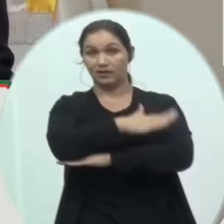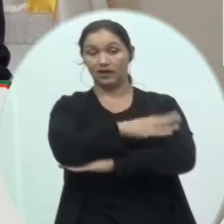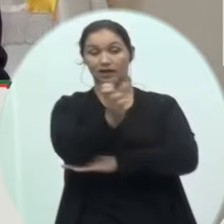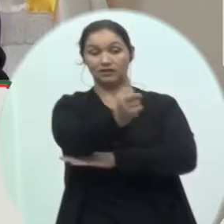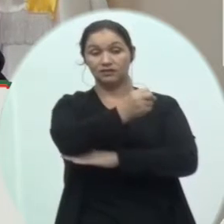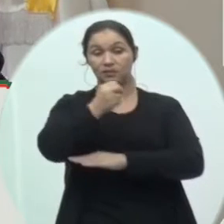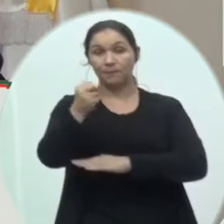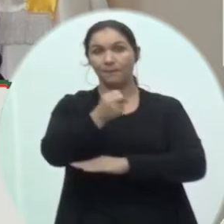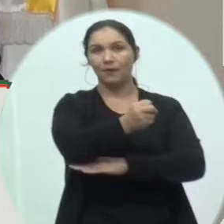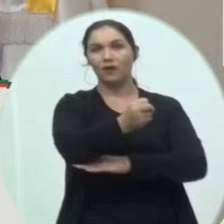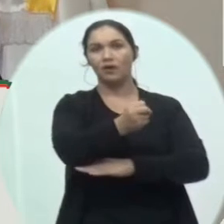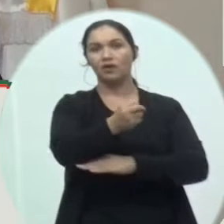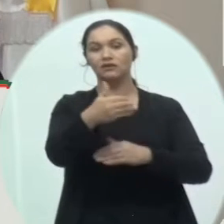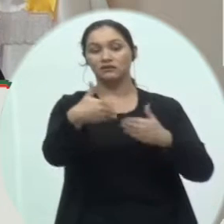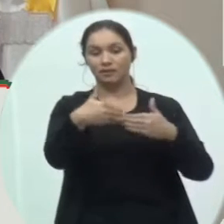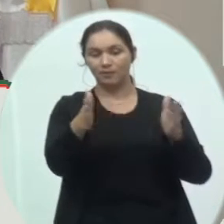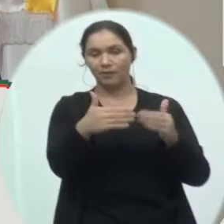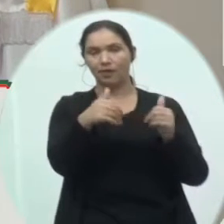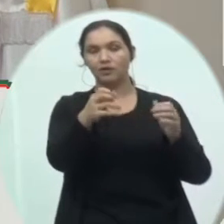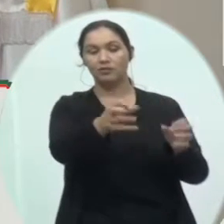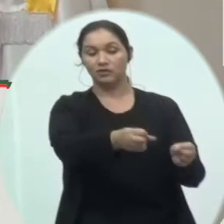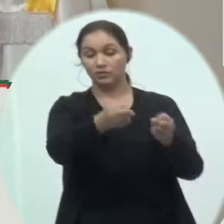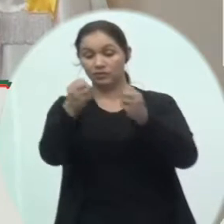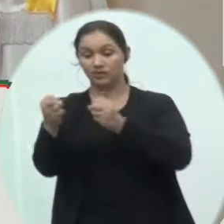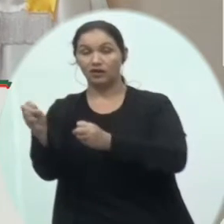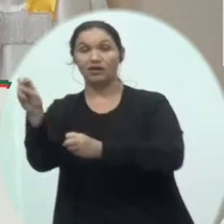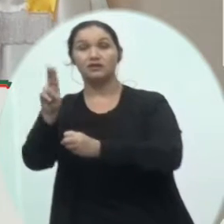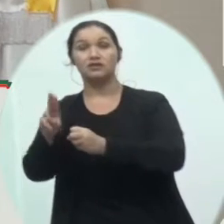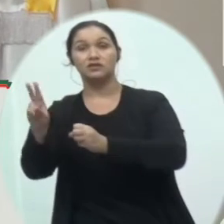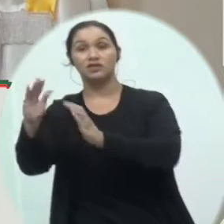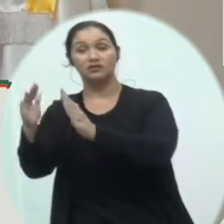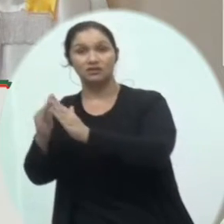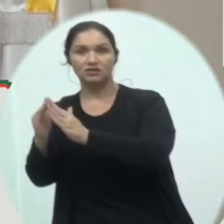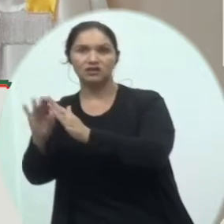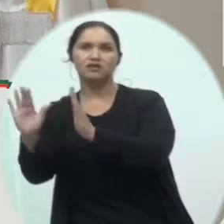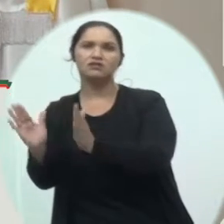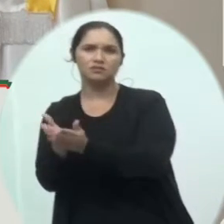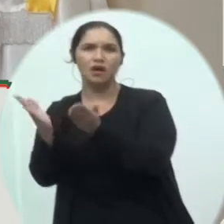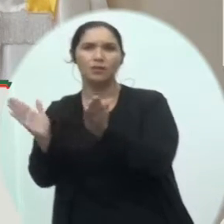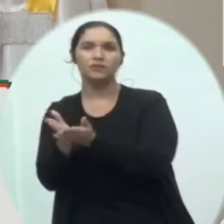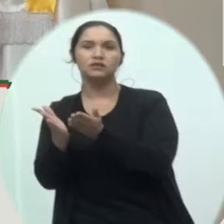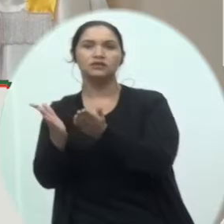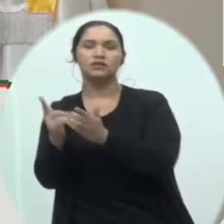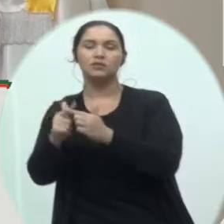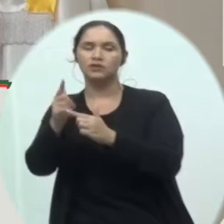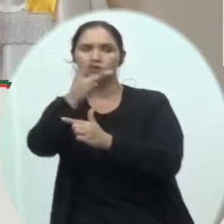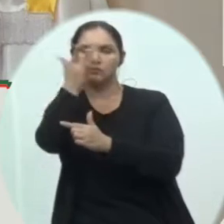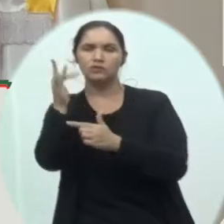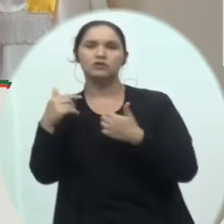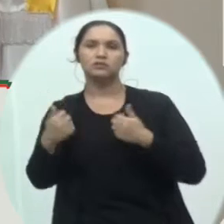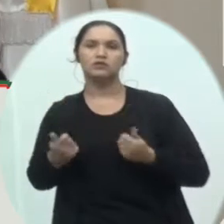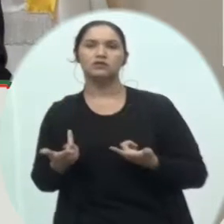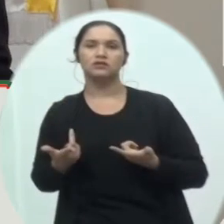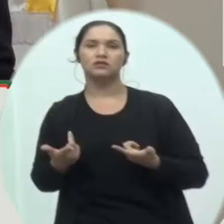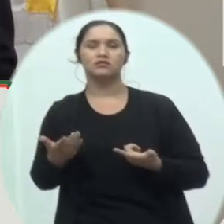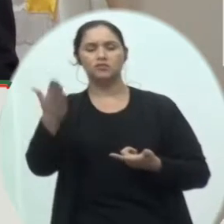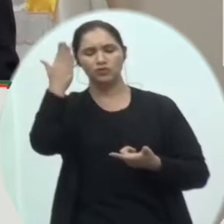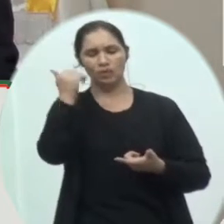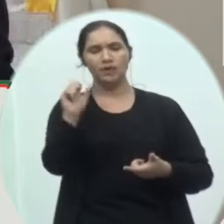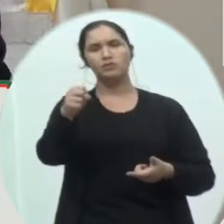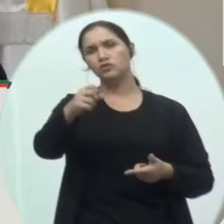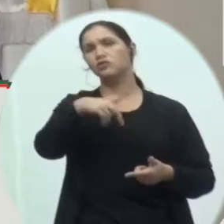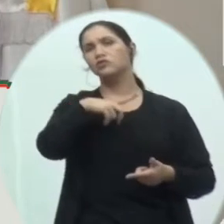pessoas que podem reutilizar isso. A gente sabe, nas comunidades mais periféricas que nós moramos, tem pessoas que